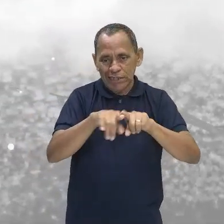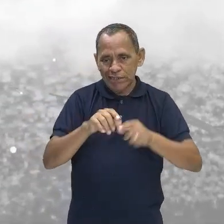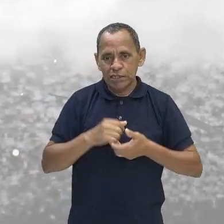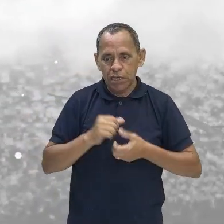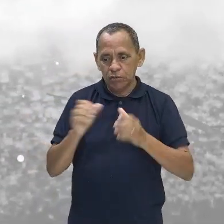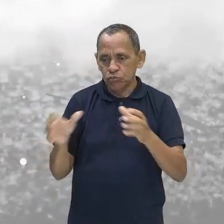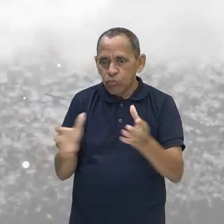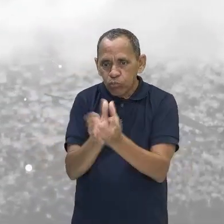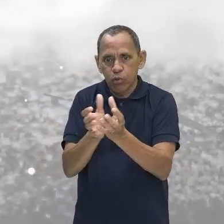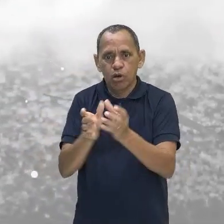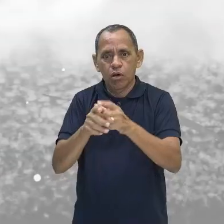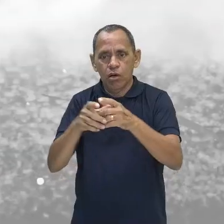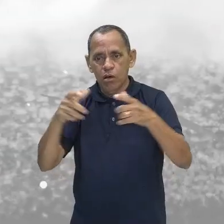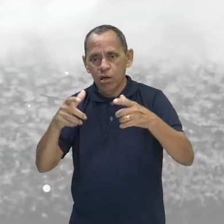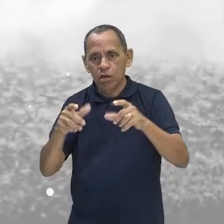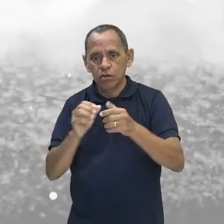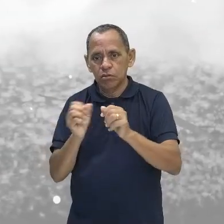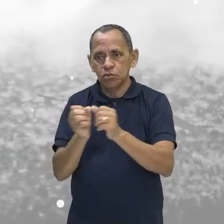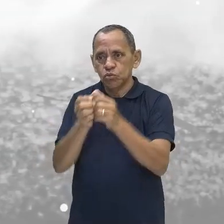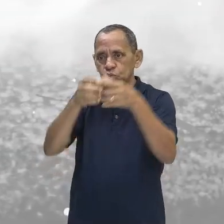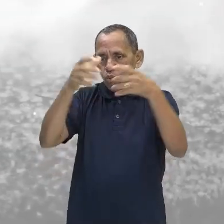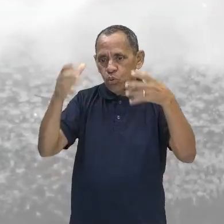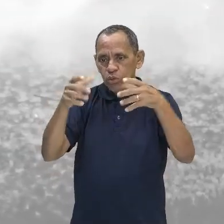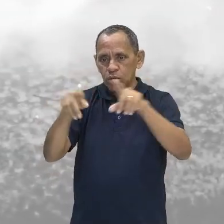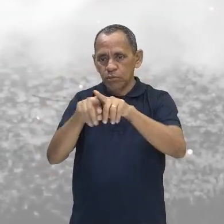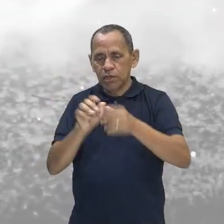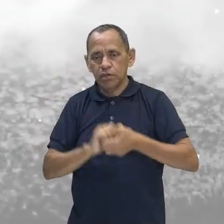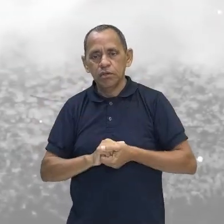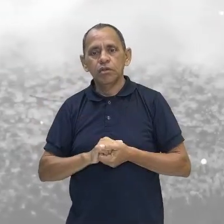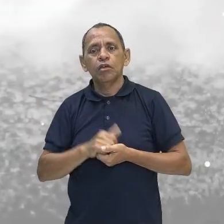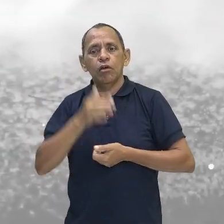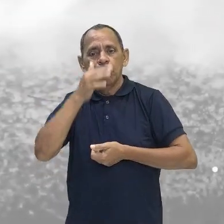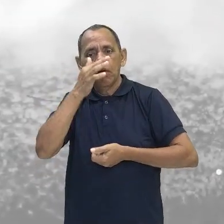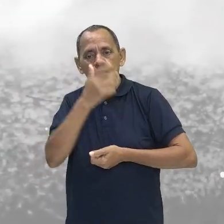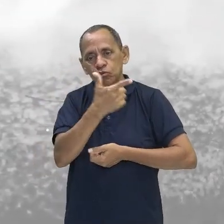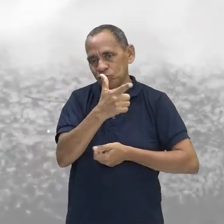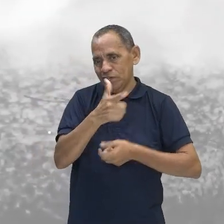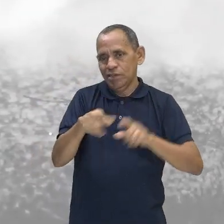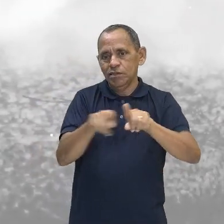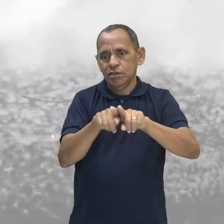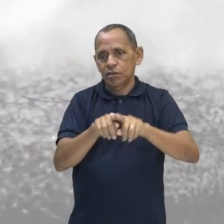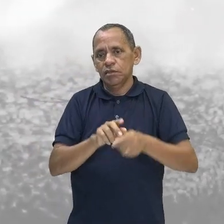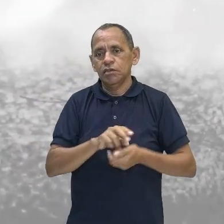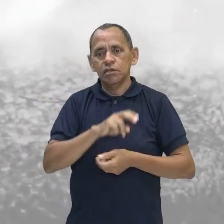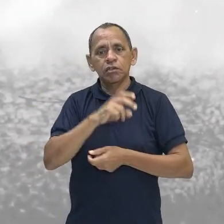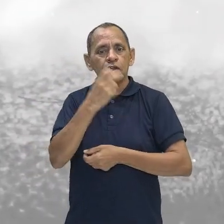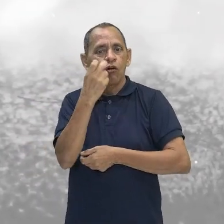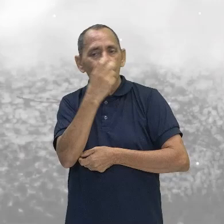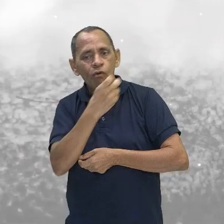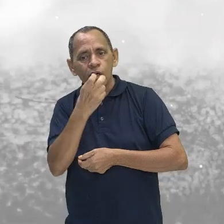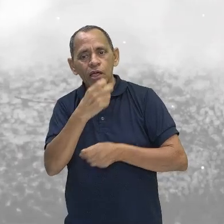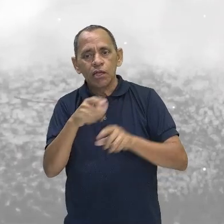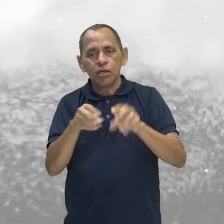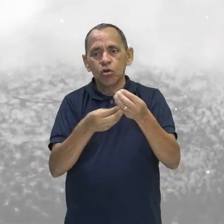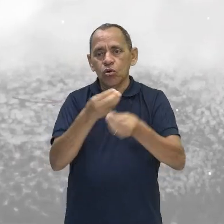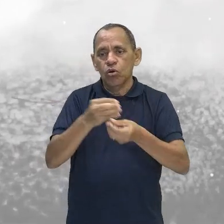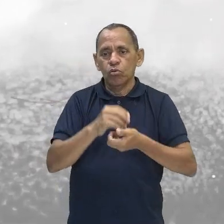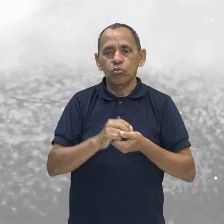sem cor, sem perfume, sem rosa, sem nada. Vinícius de